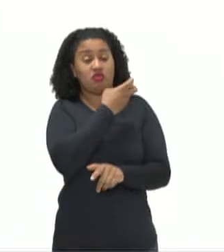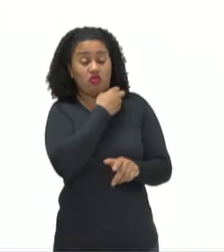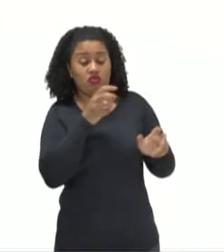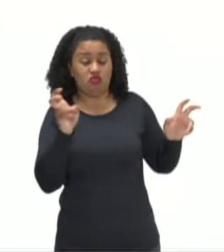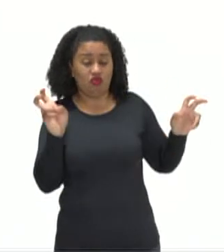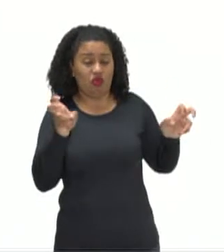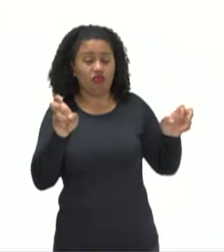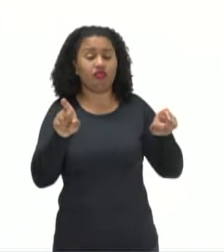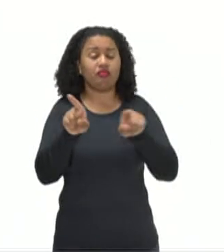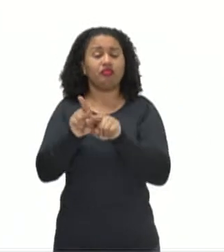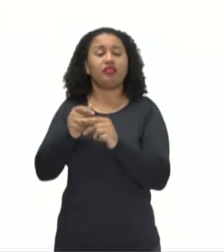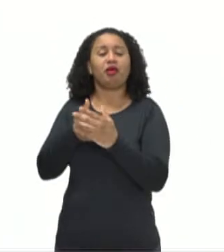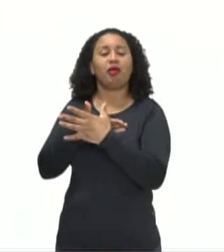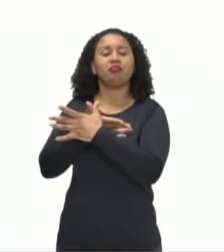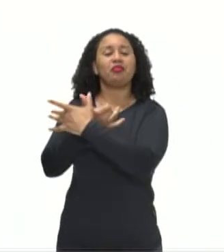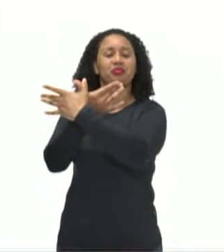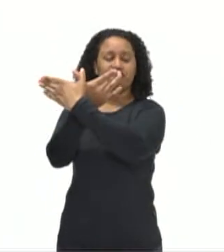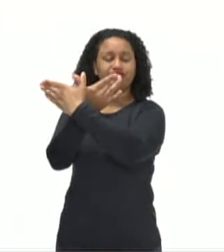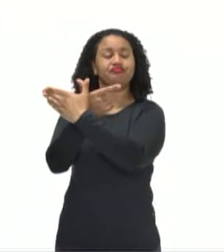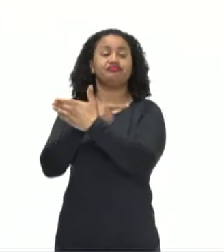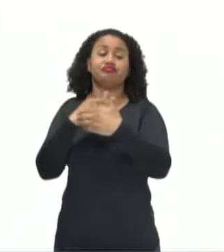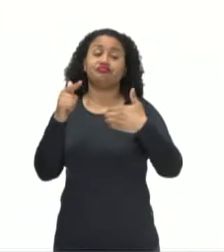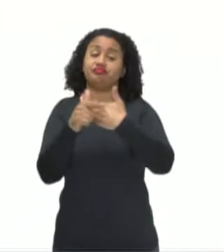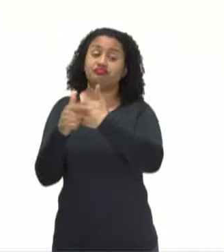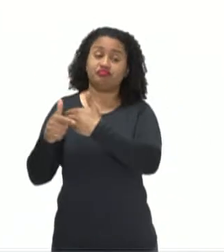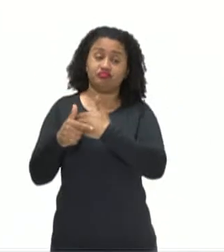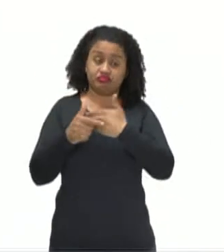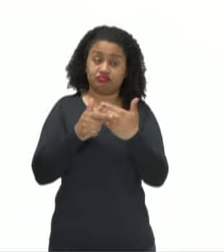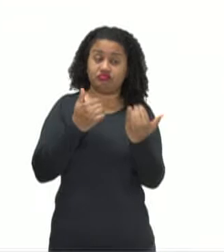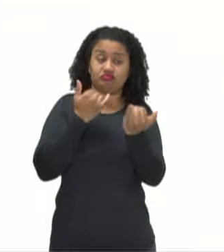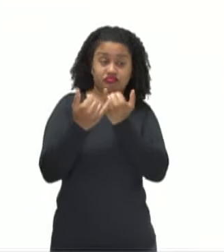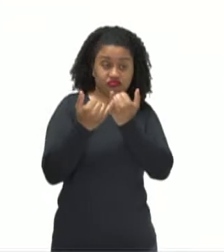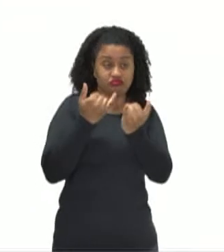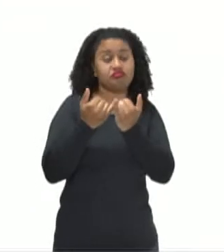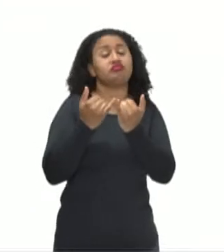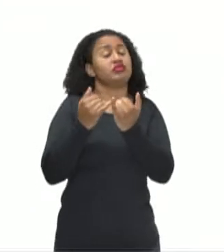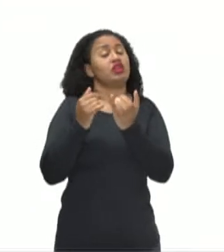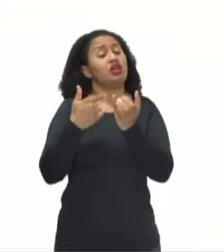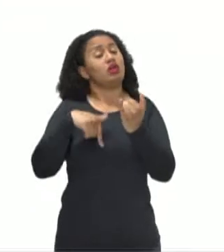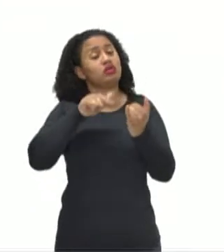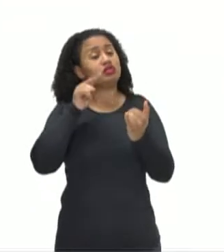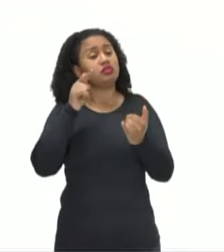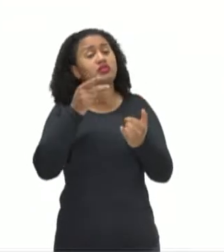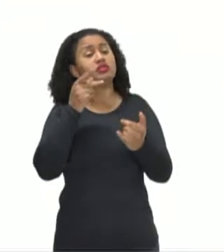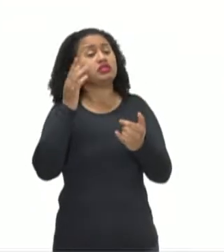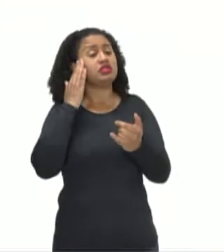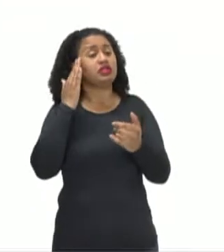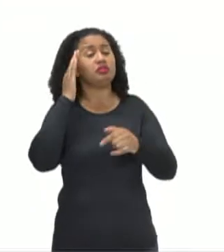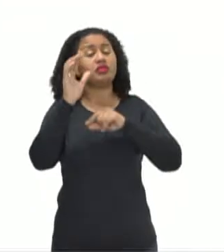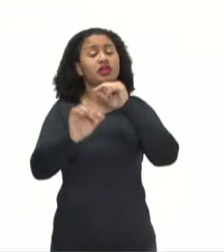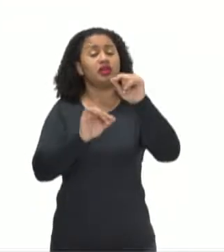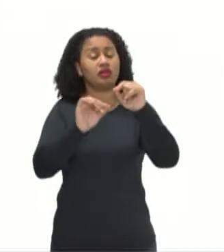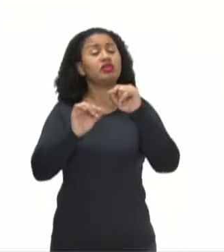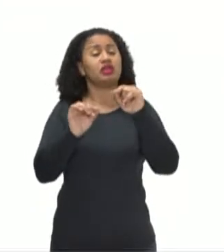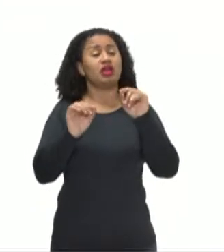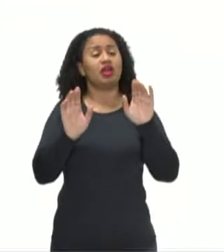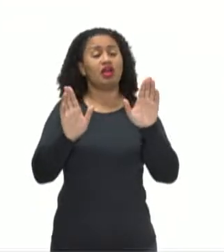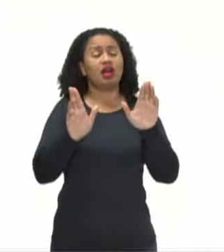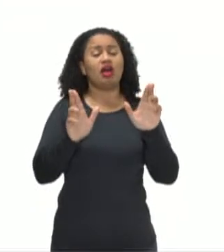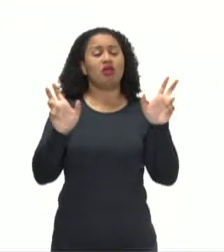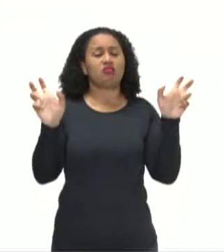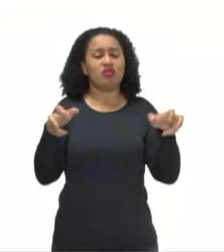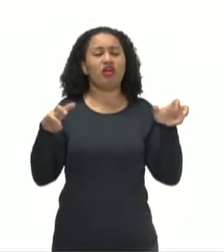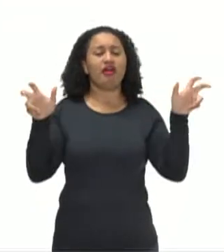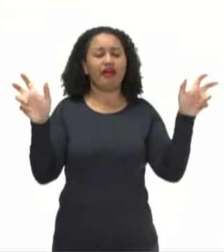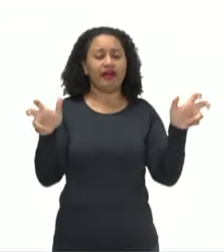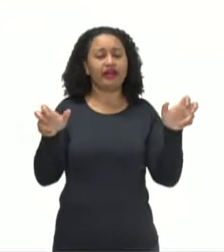uma borboleta com funções bastante semelhantes. Podemos afirmar que as asas do